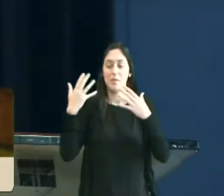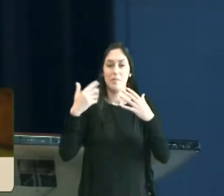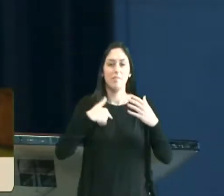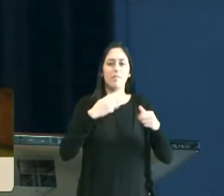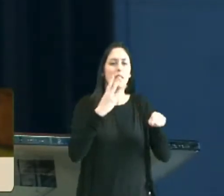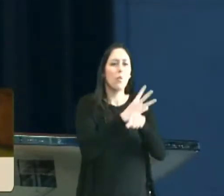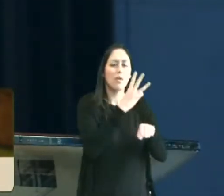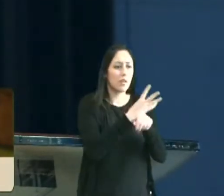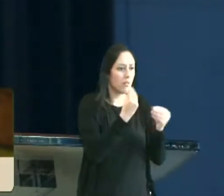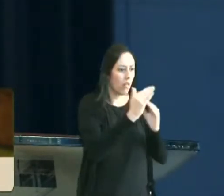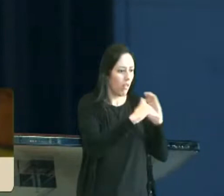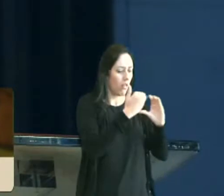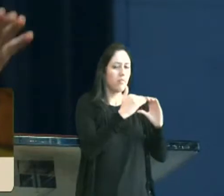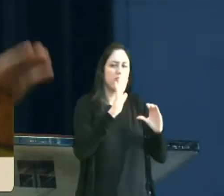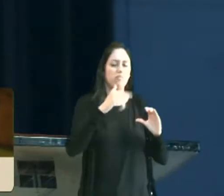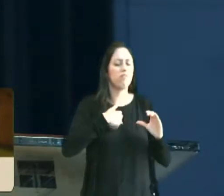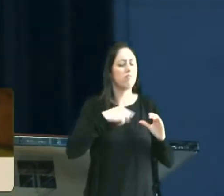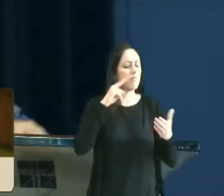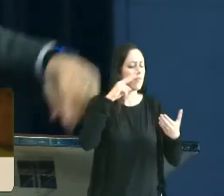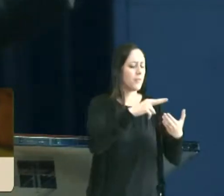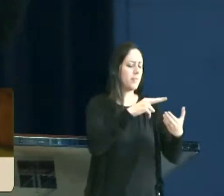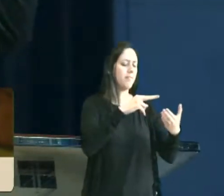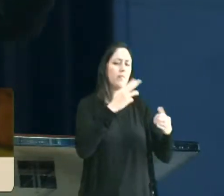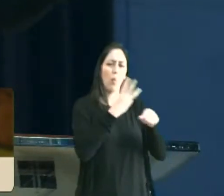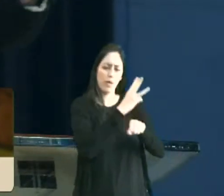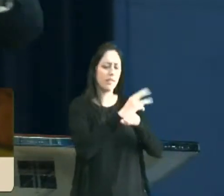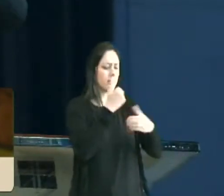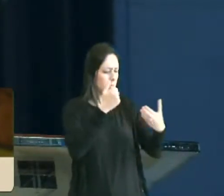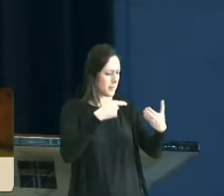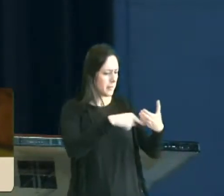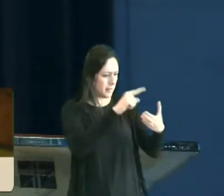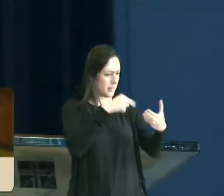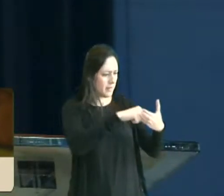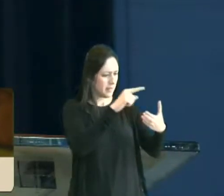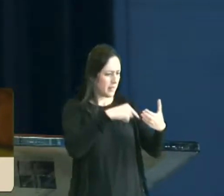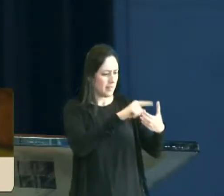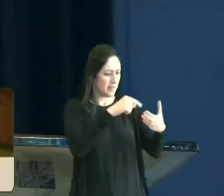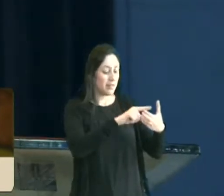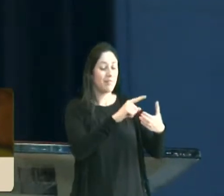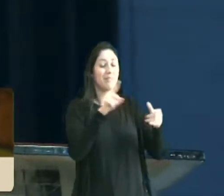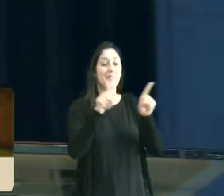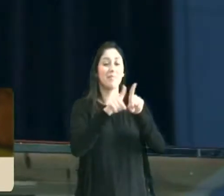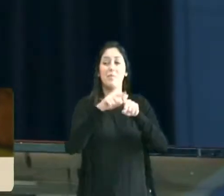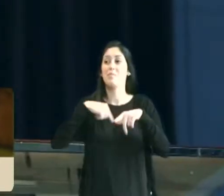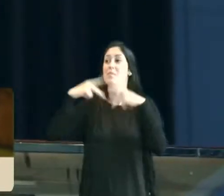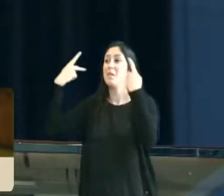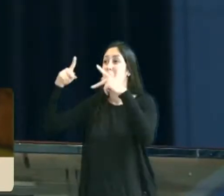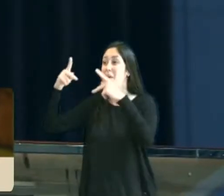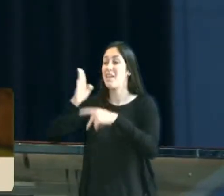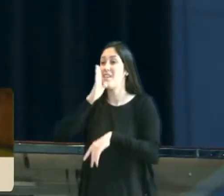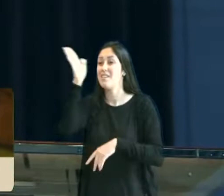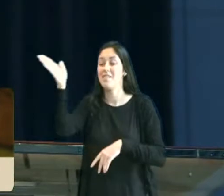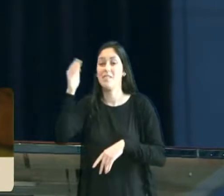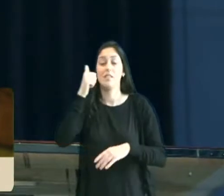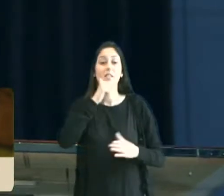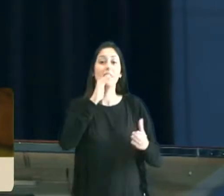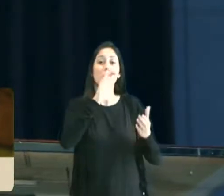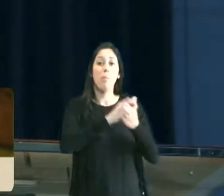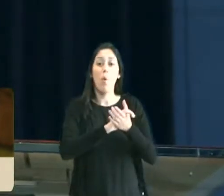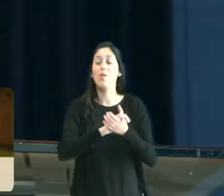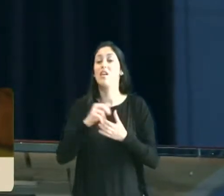tinha uma viagem, tinha acordado cedinho, a gente trabalhou e tal, e eu ia pregar fora. Ela foi comigo no banco, falei, você vai me